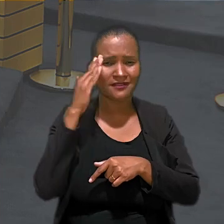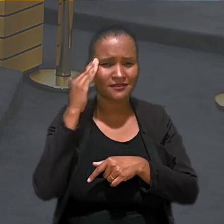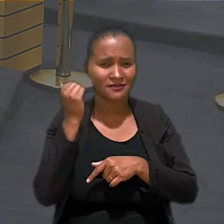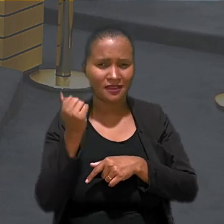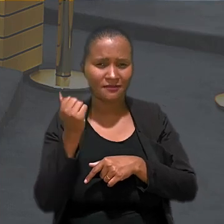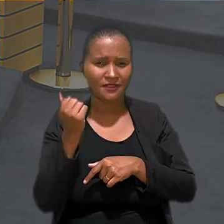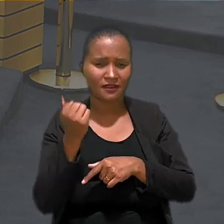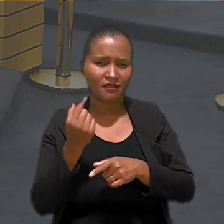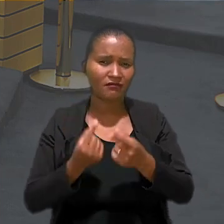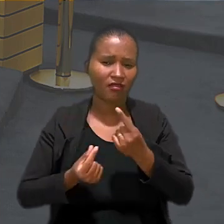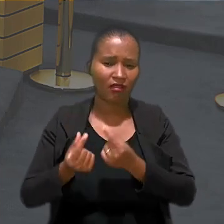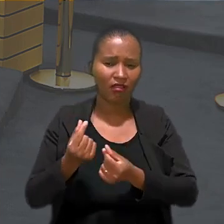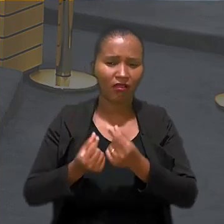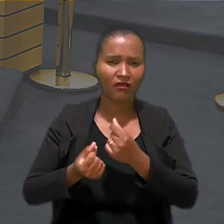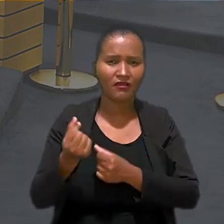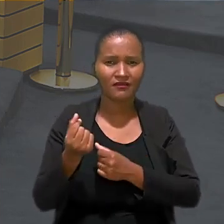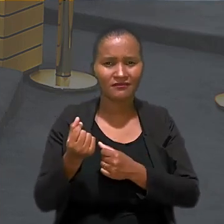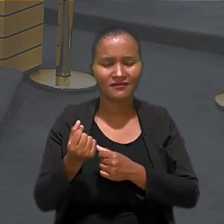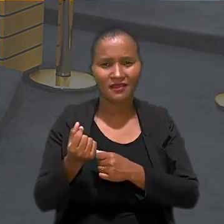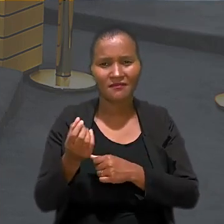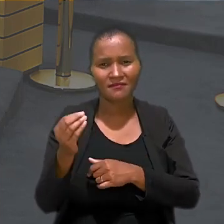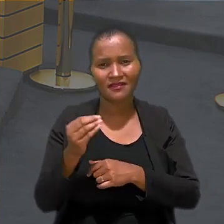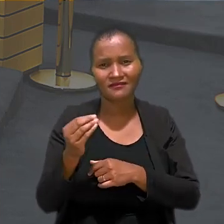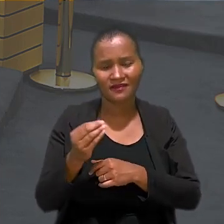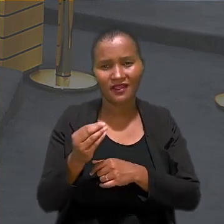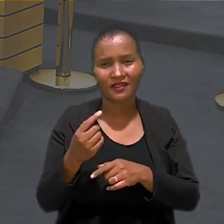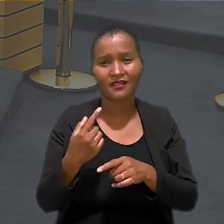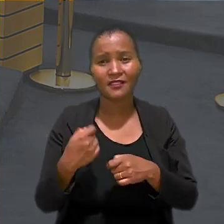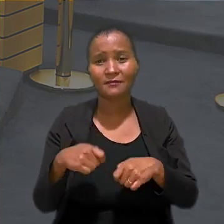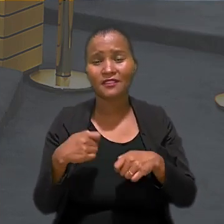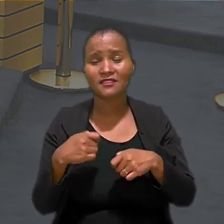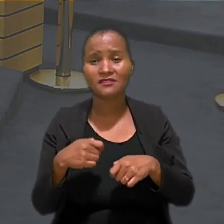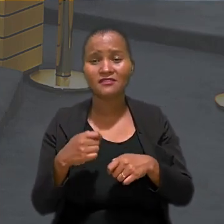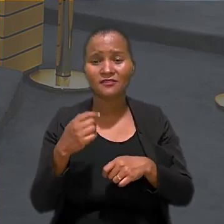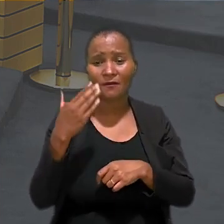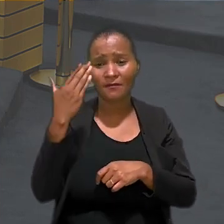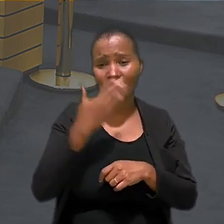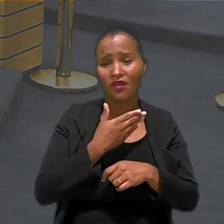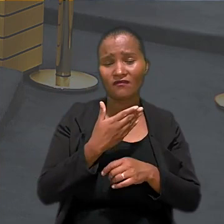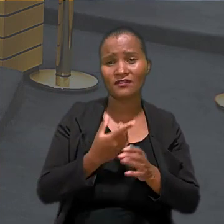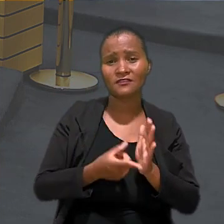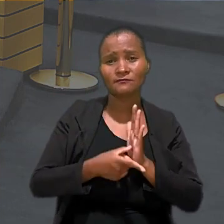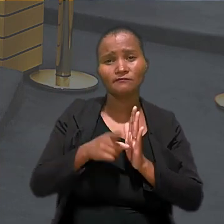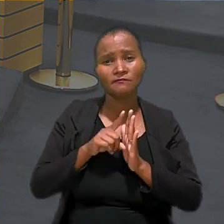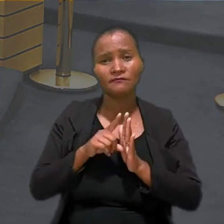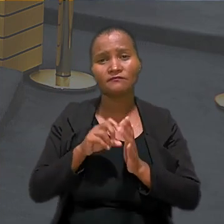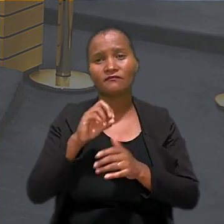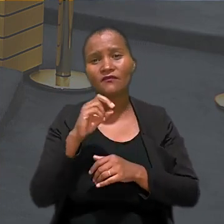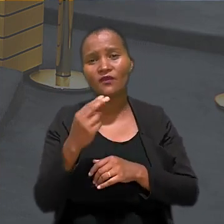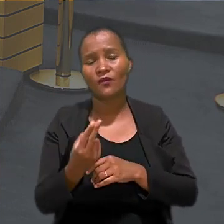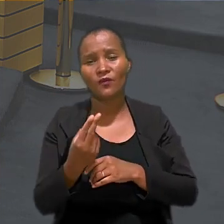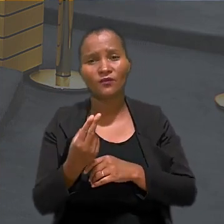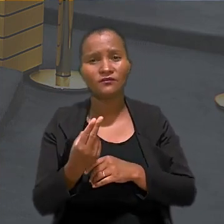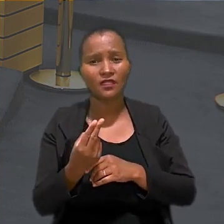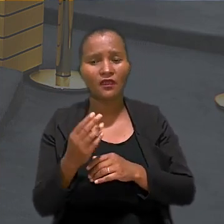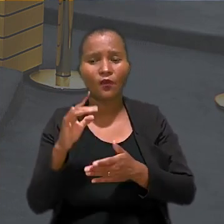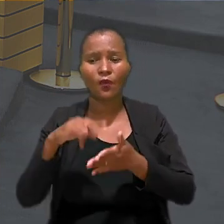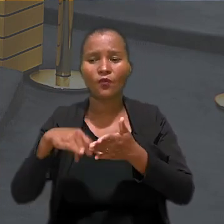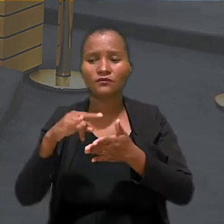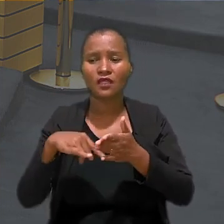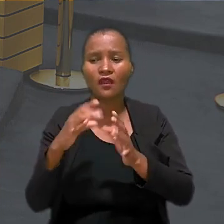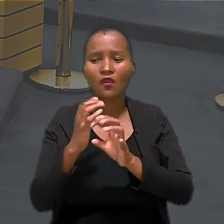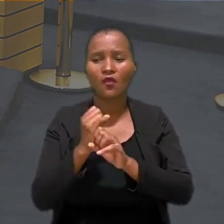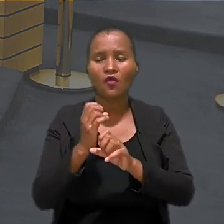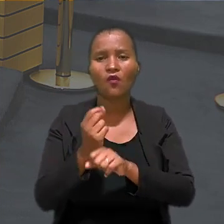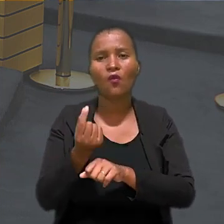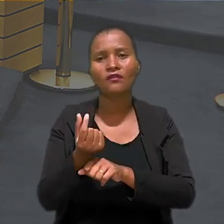correspondem à parte economicamente mais fraca, que tenham de produzir provas antecipadas ou contratar um contador